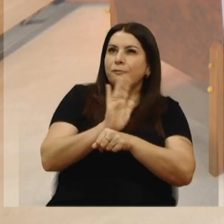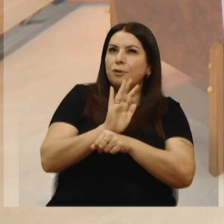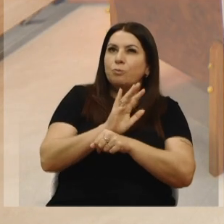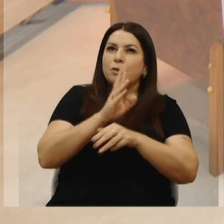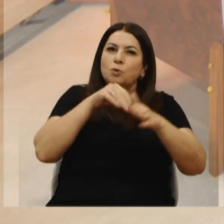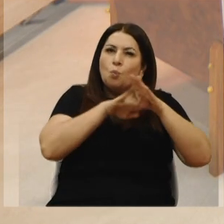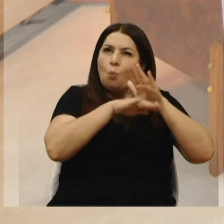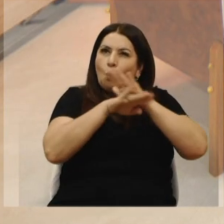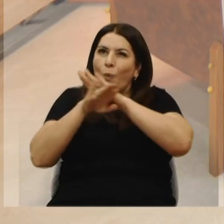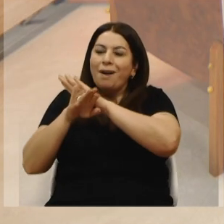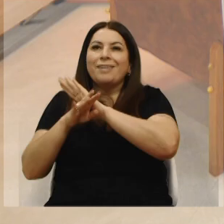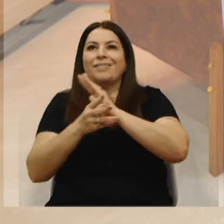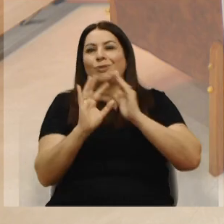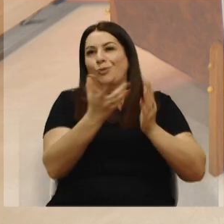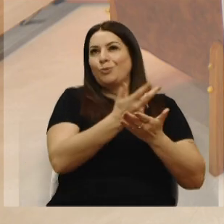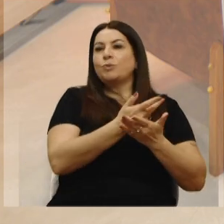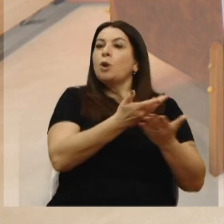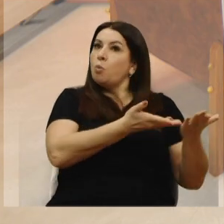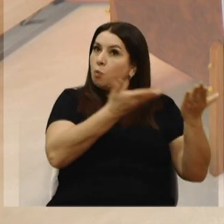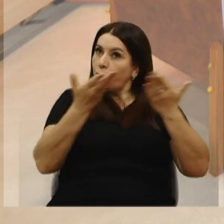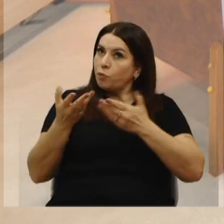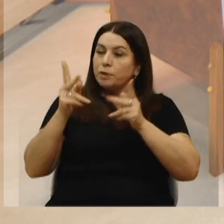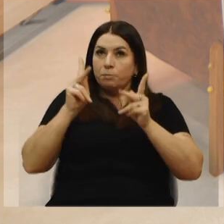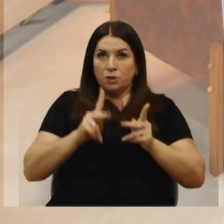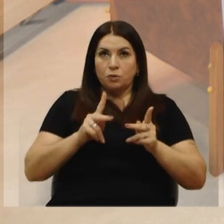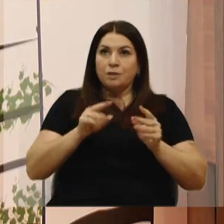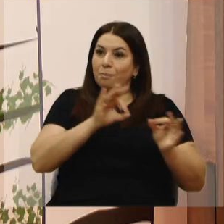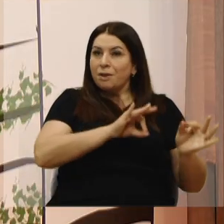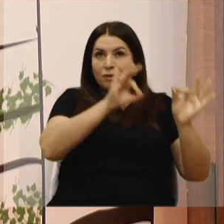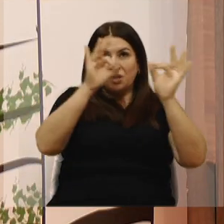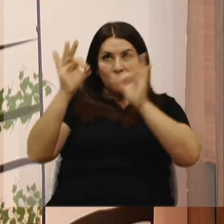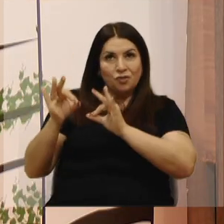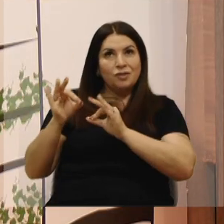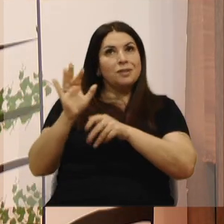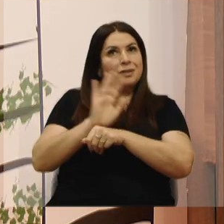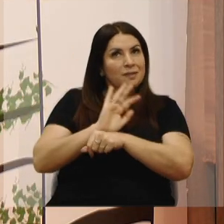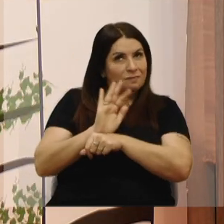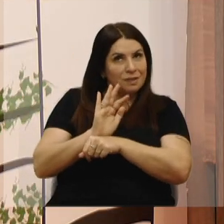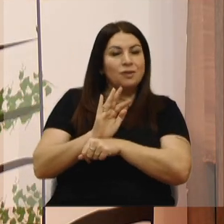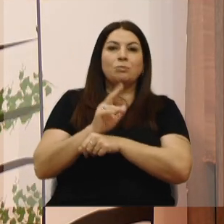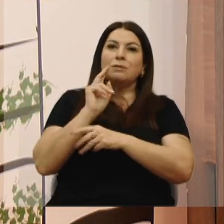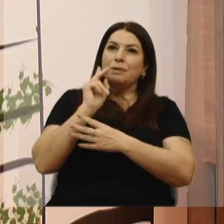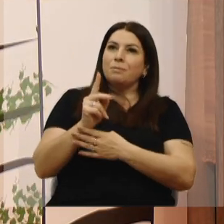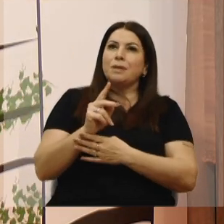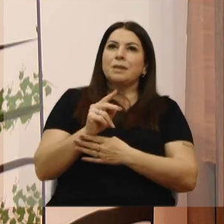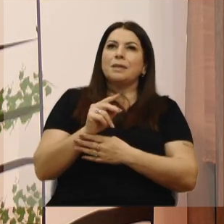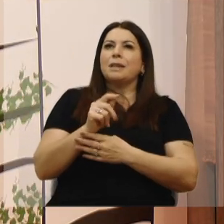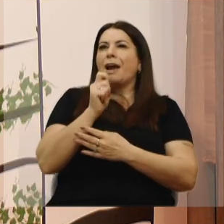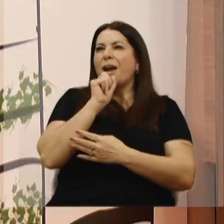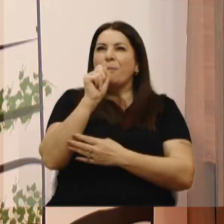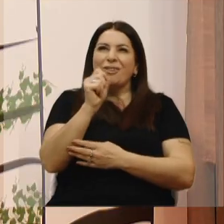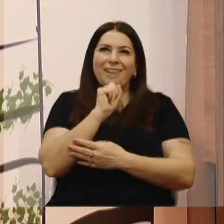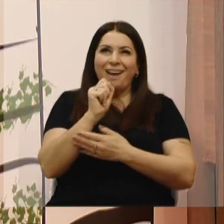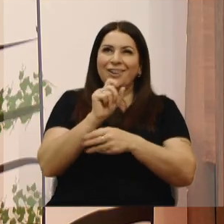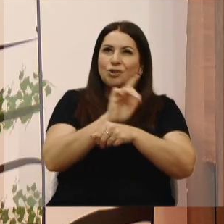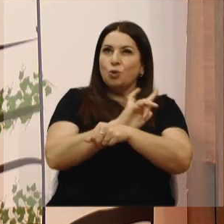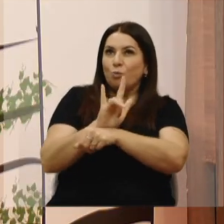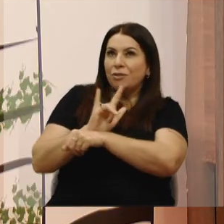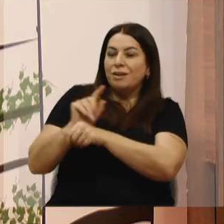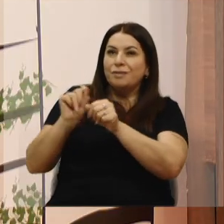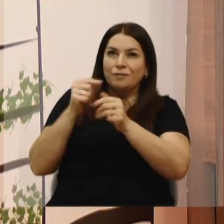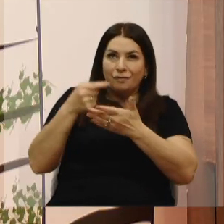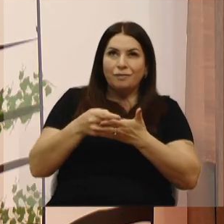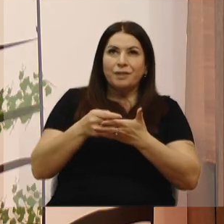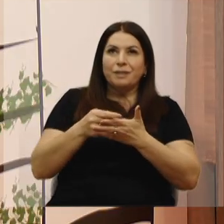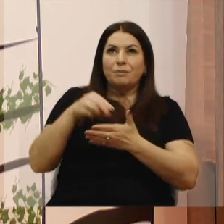desses filmes, desse acervo. Então é um convite também às pessoas a assistirem esses filmes reportagens, esses